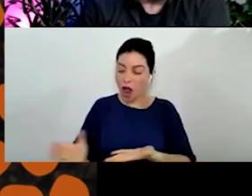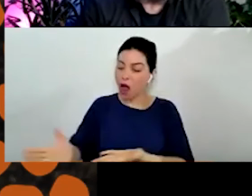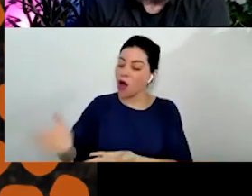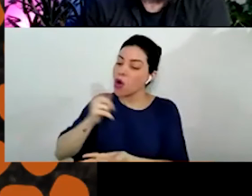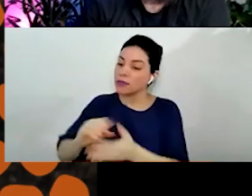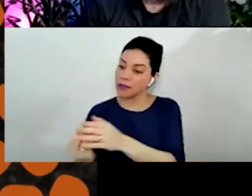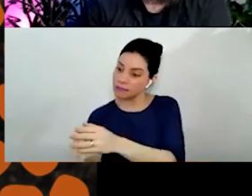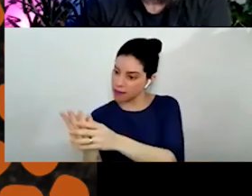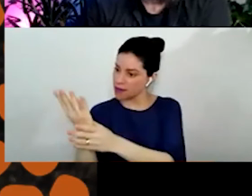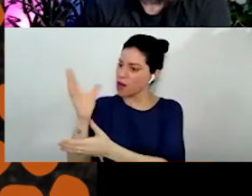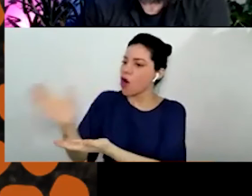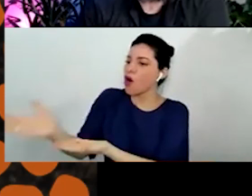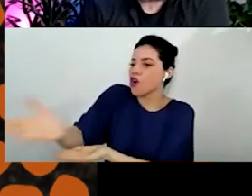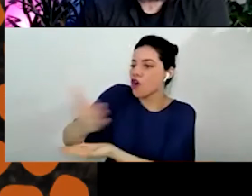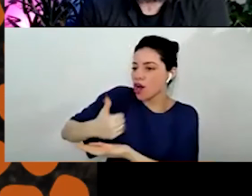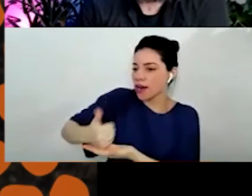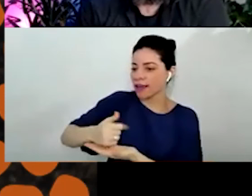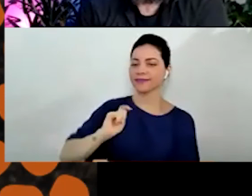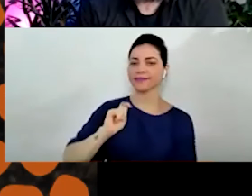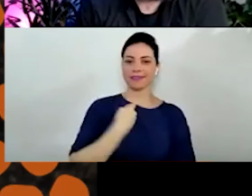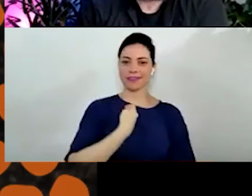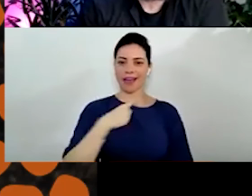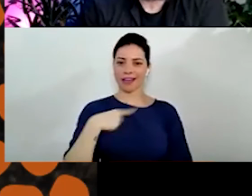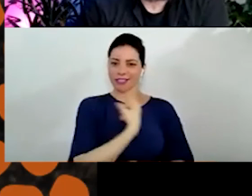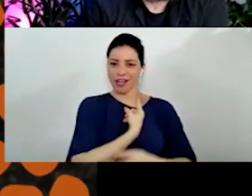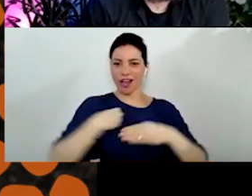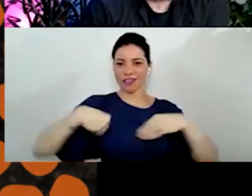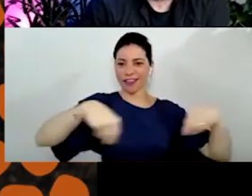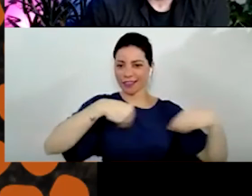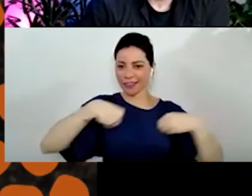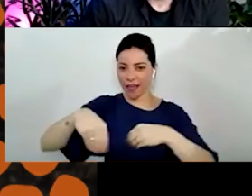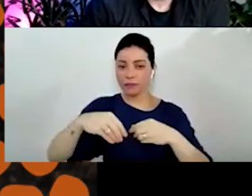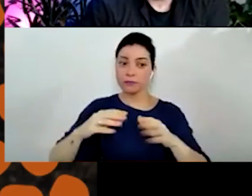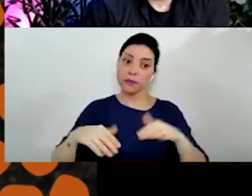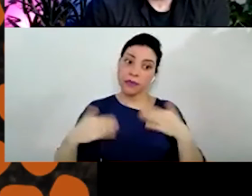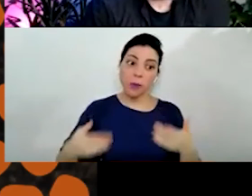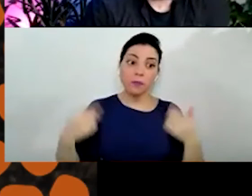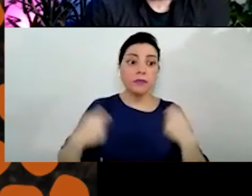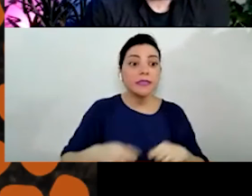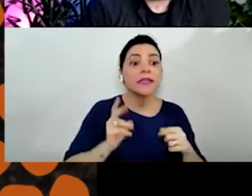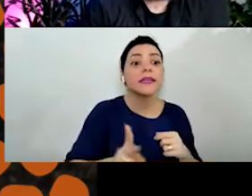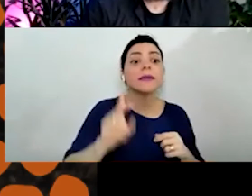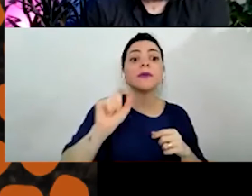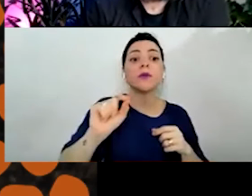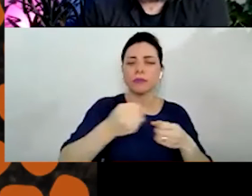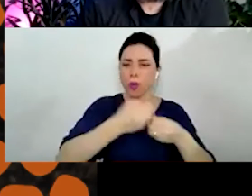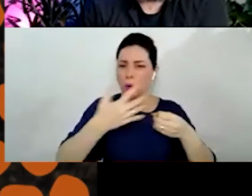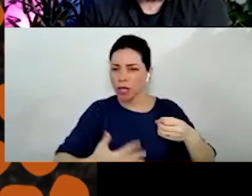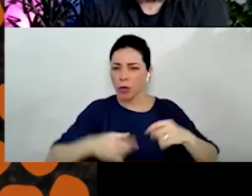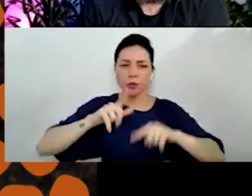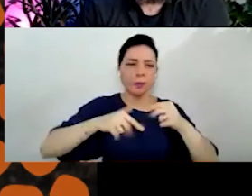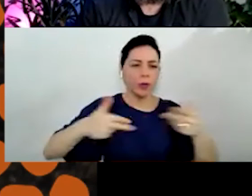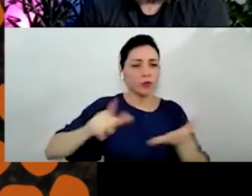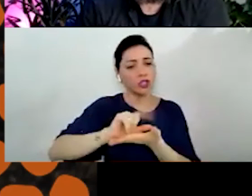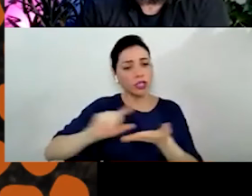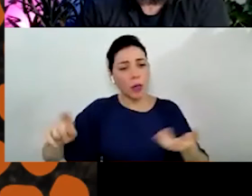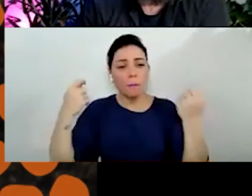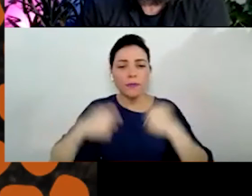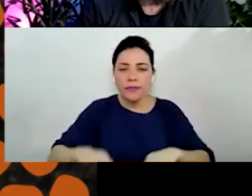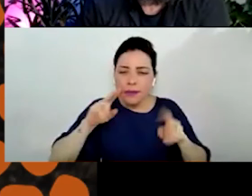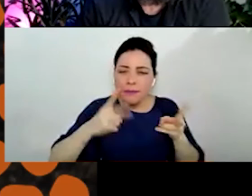em todo o conteúdo de um produto digital precisa estar perceptível aos olhos aos ouvidos da pessoa em algum momento futuro porque não também